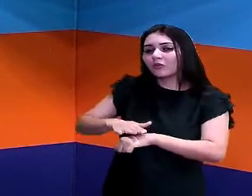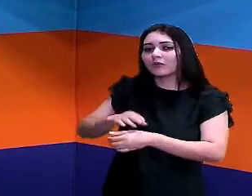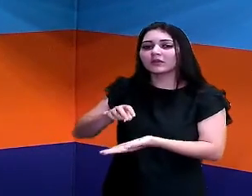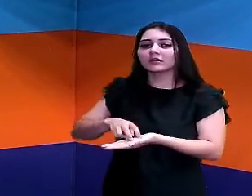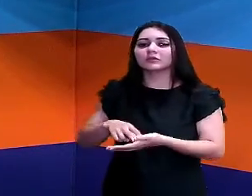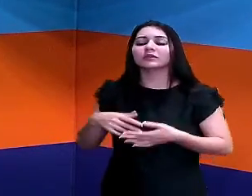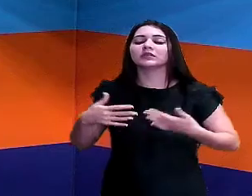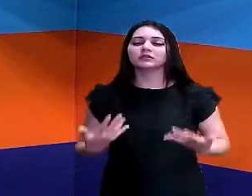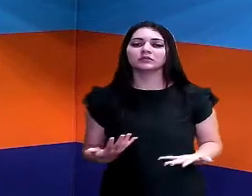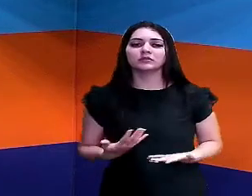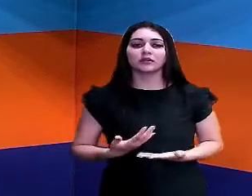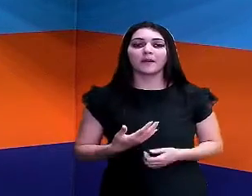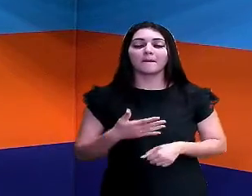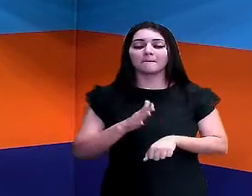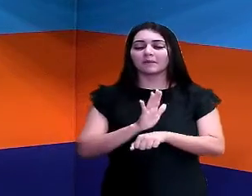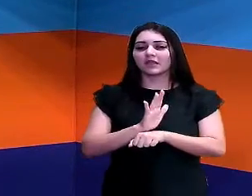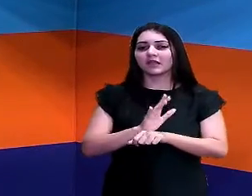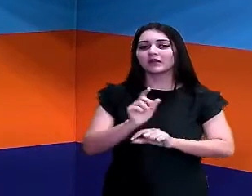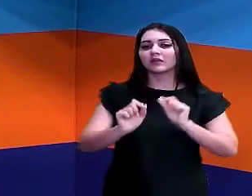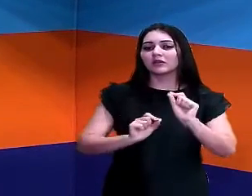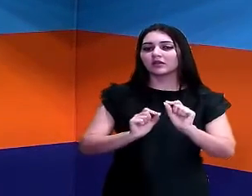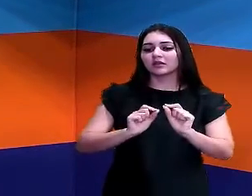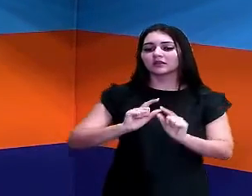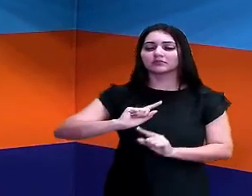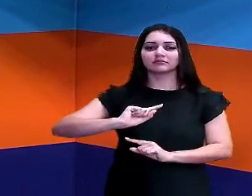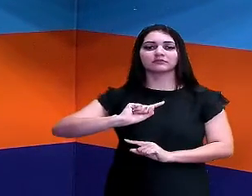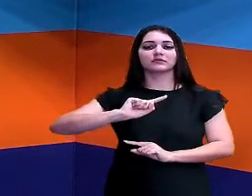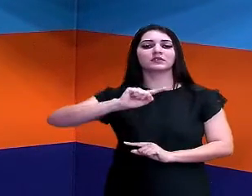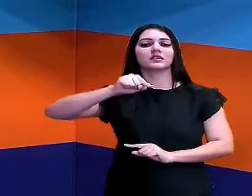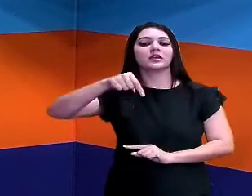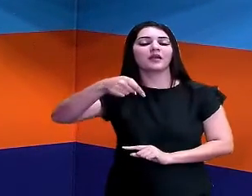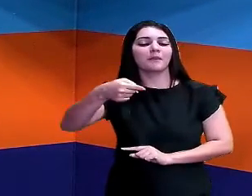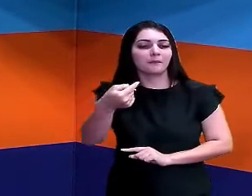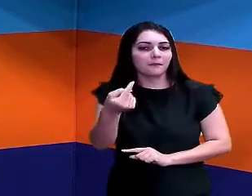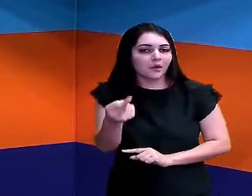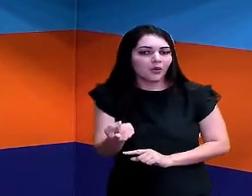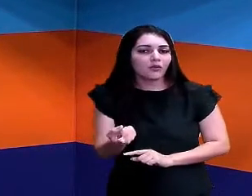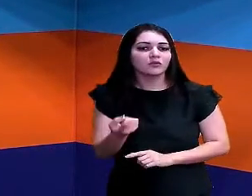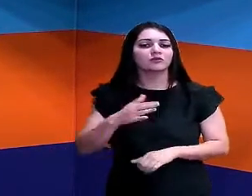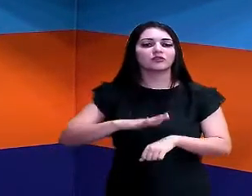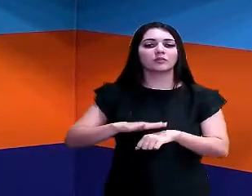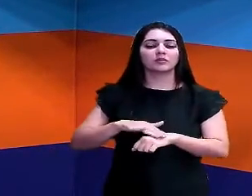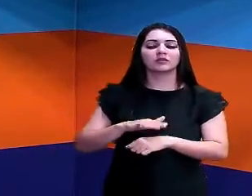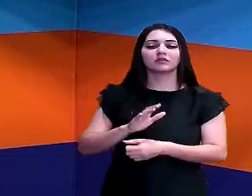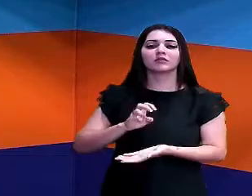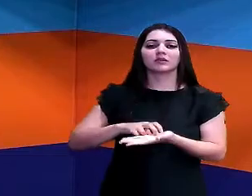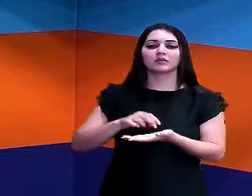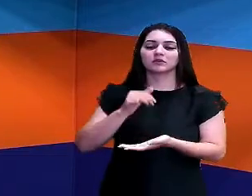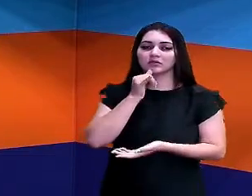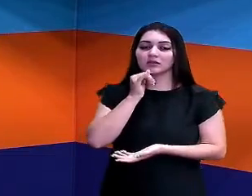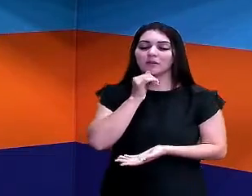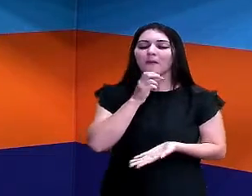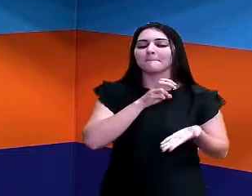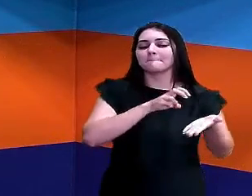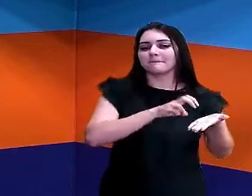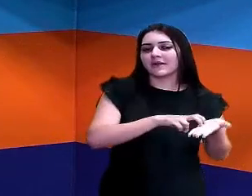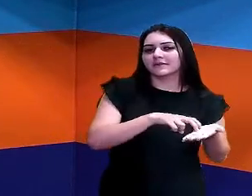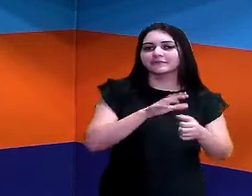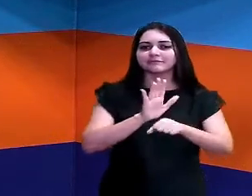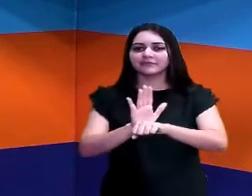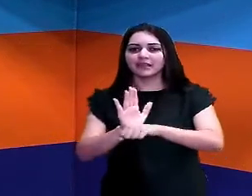aí, gente? O período da tarde, ele vem depois do período da manhã, né? Que eu tenho manhã, tarde